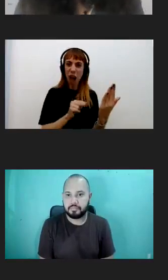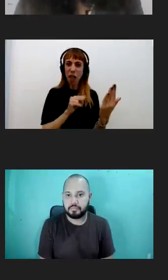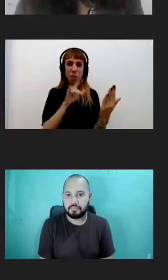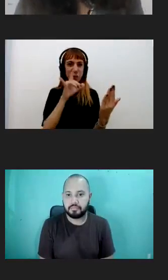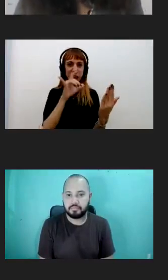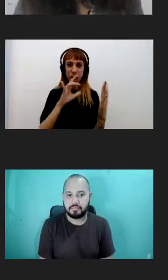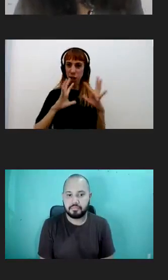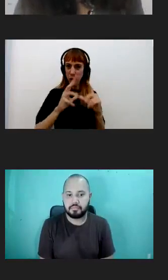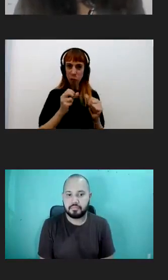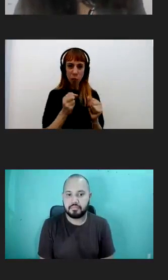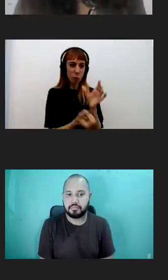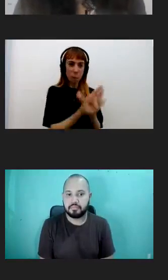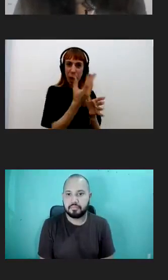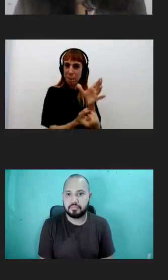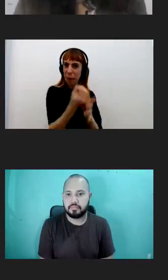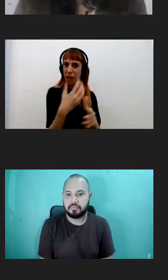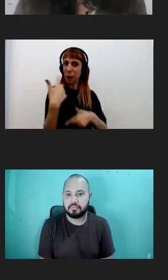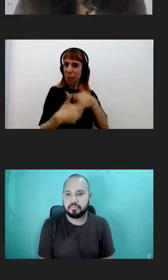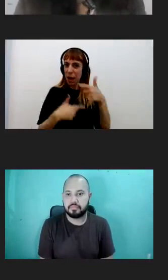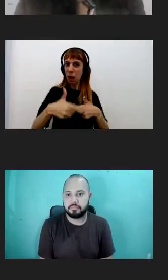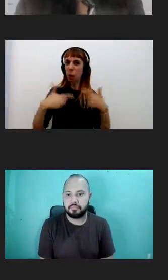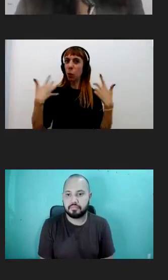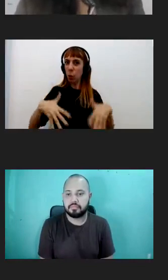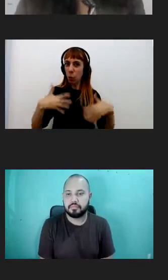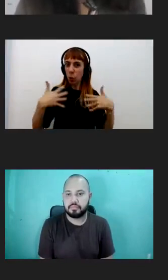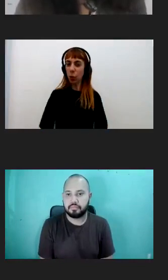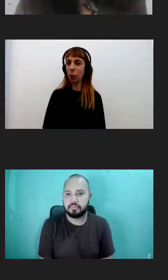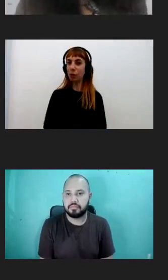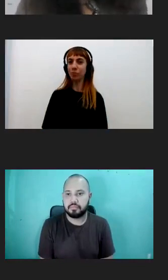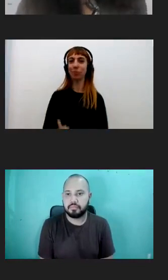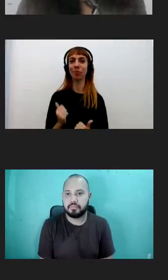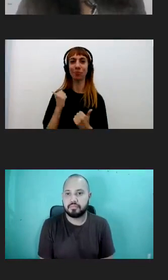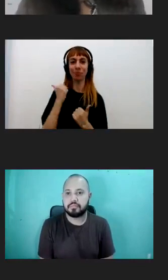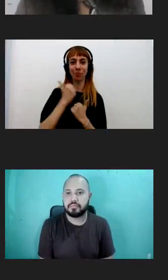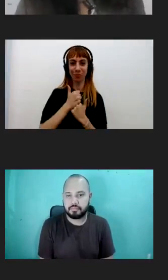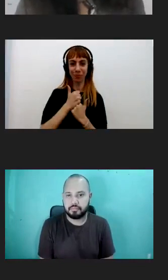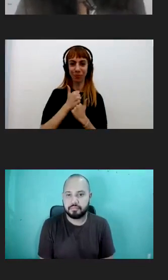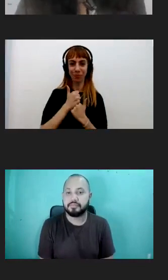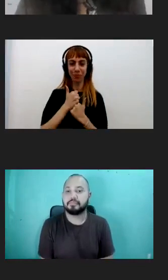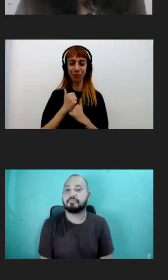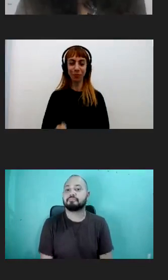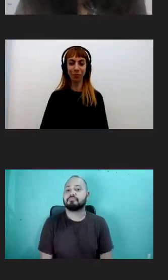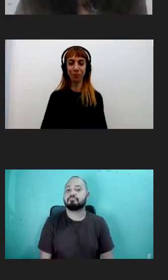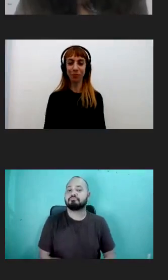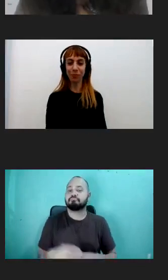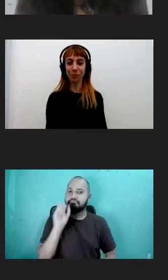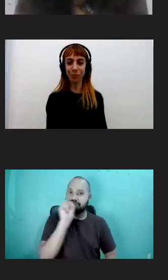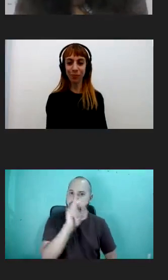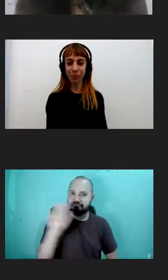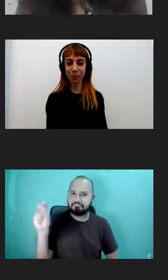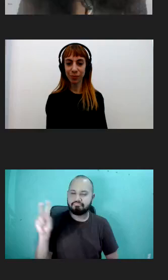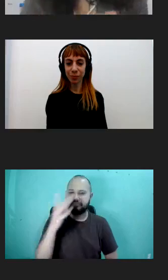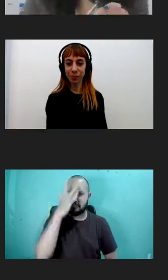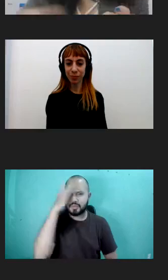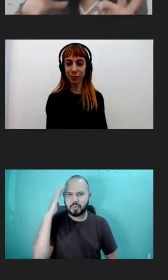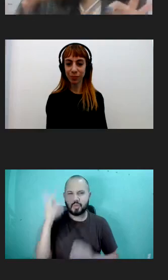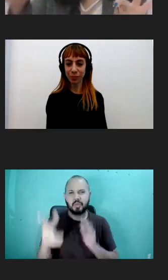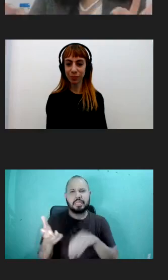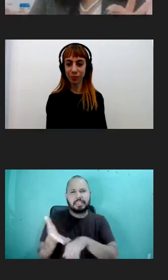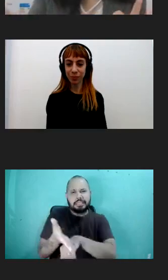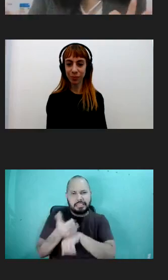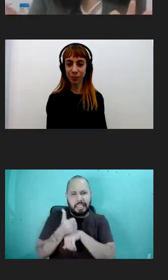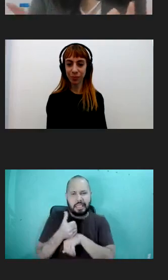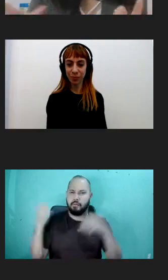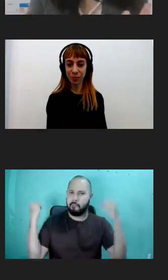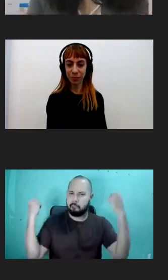aí acordando cedo, fazendo atividade física, tomando 3 litros de água, fazendo a conta, né, de quantos